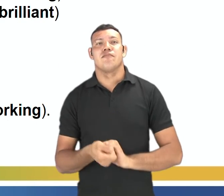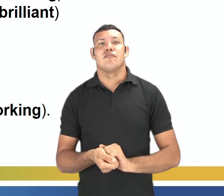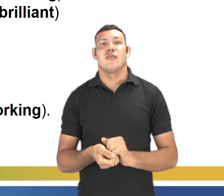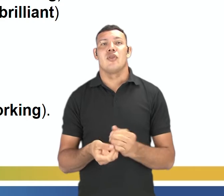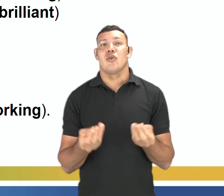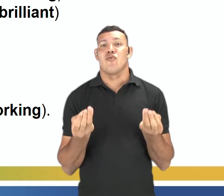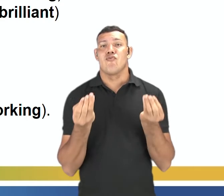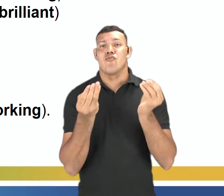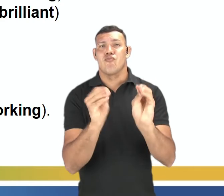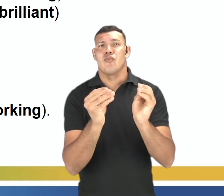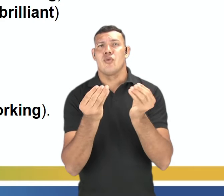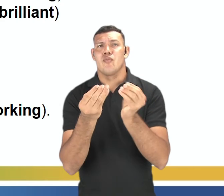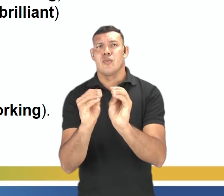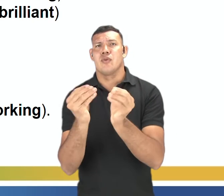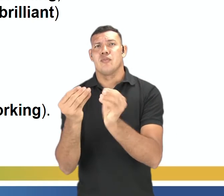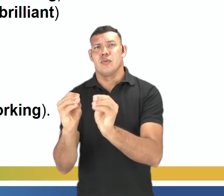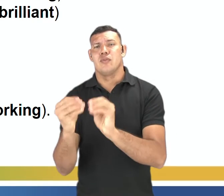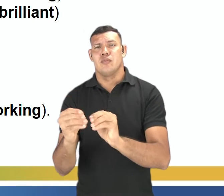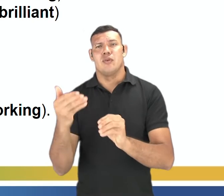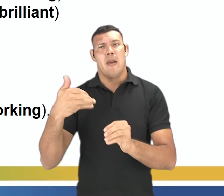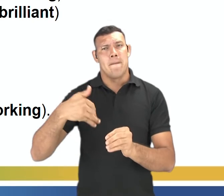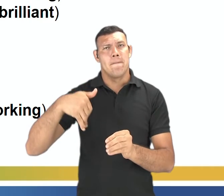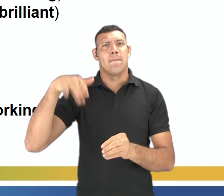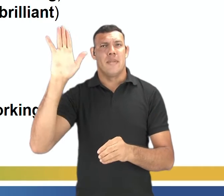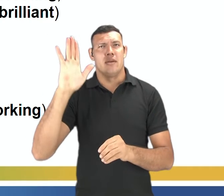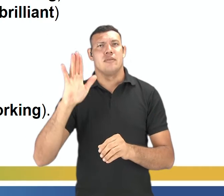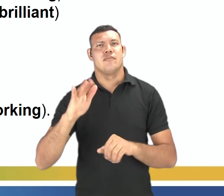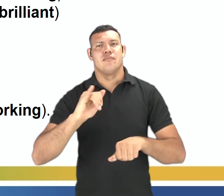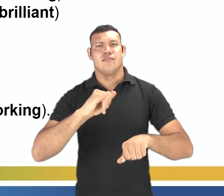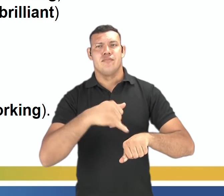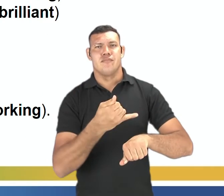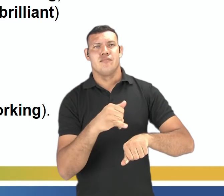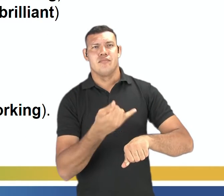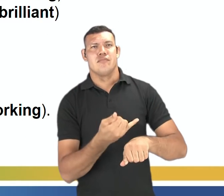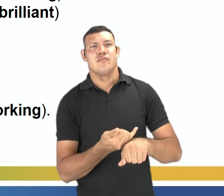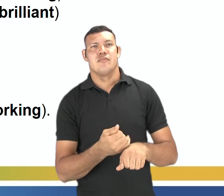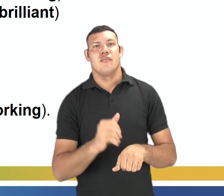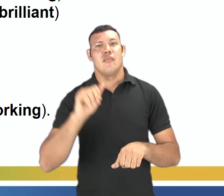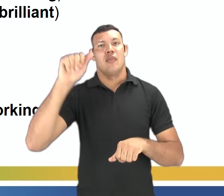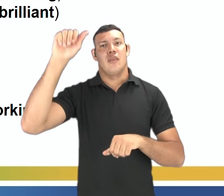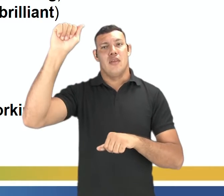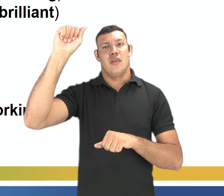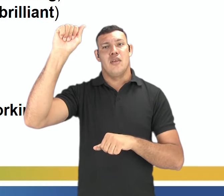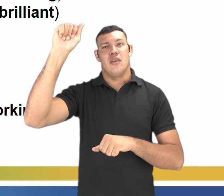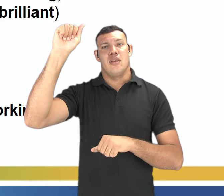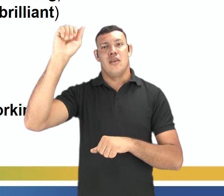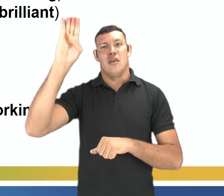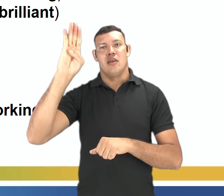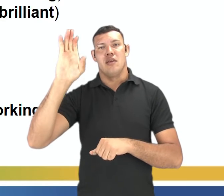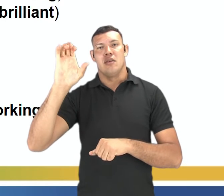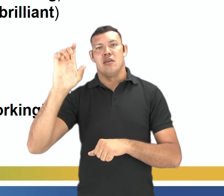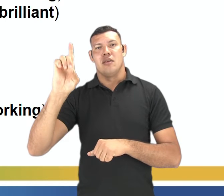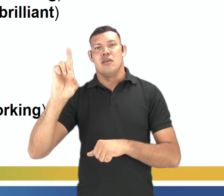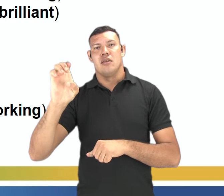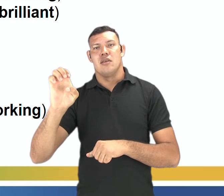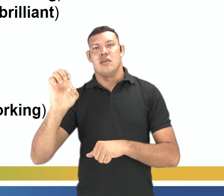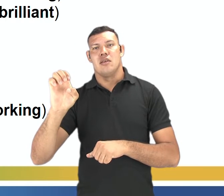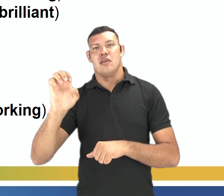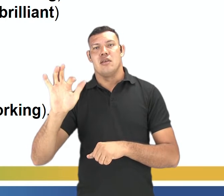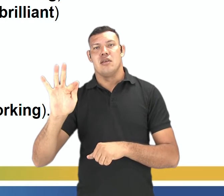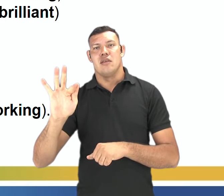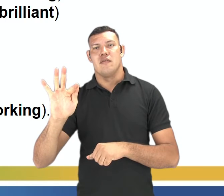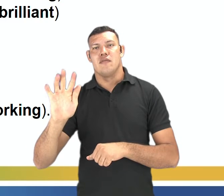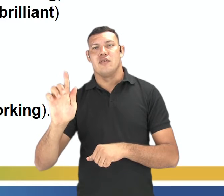to H, ok? Nós temos exercícios das letras A até H, e o objetivo é apenas